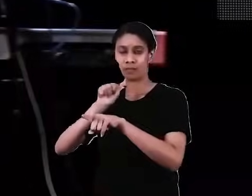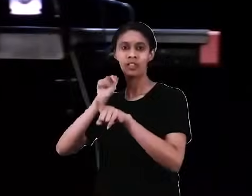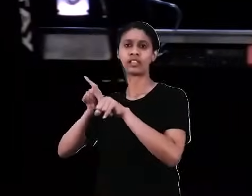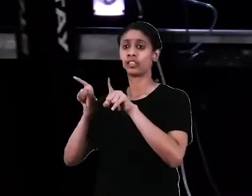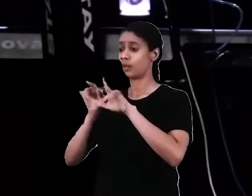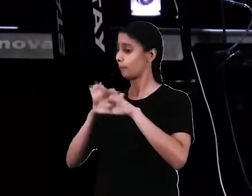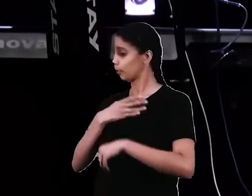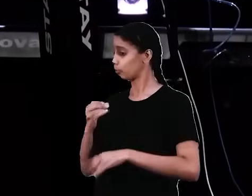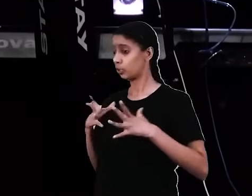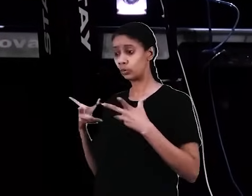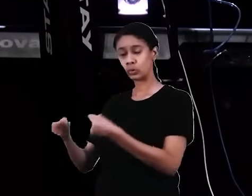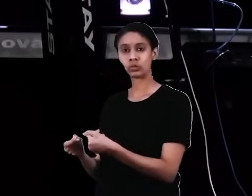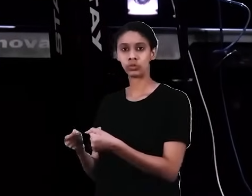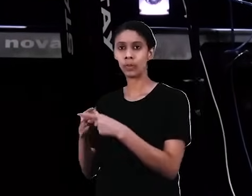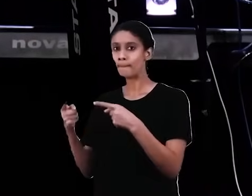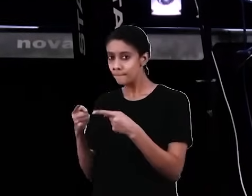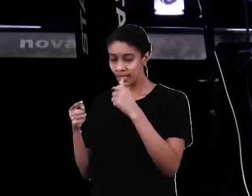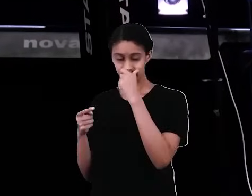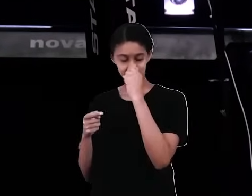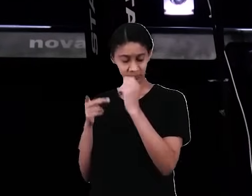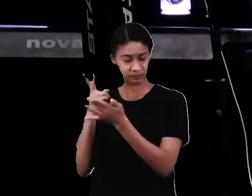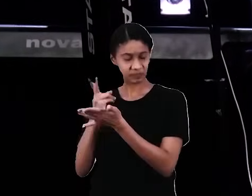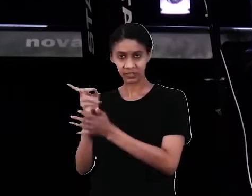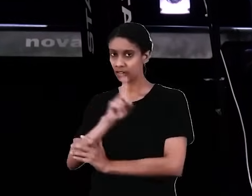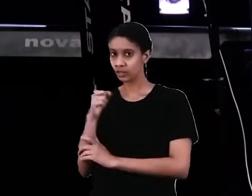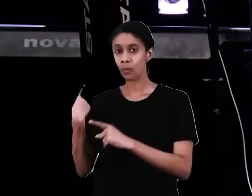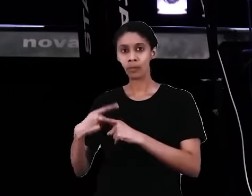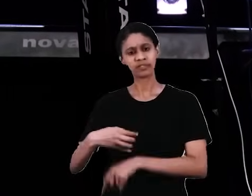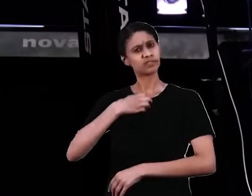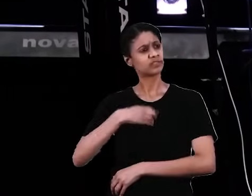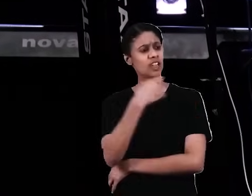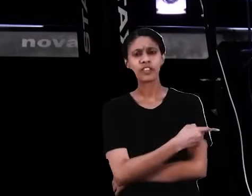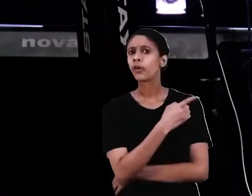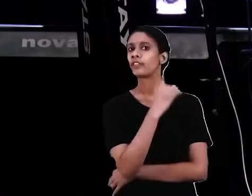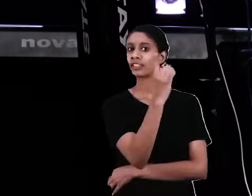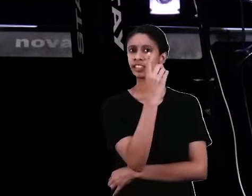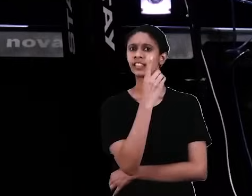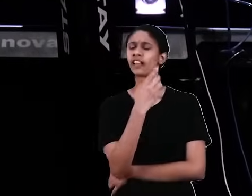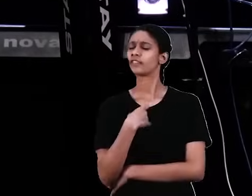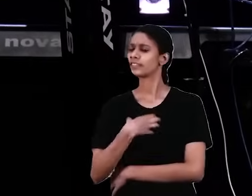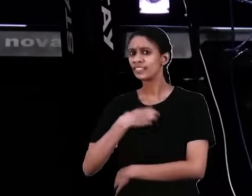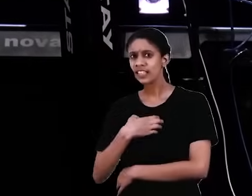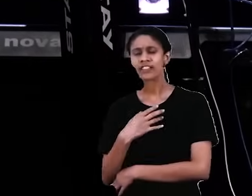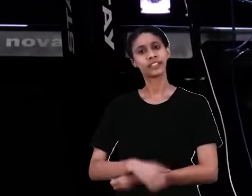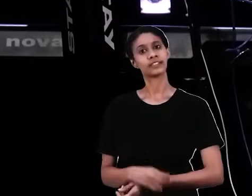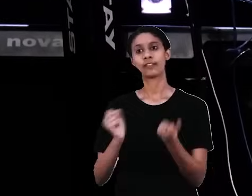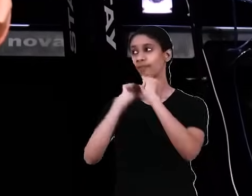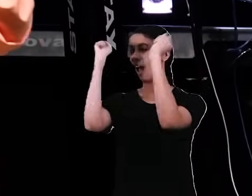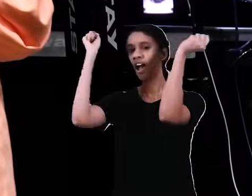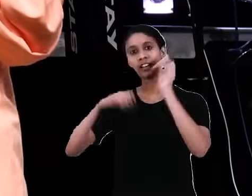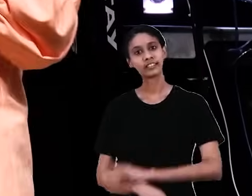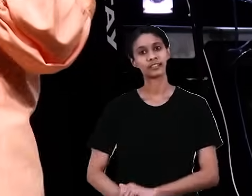E ele não ia sair impune, porque ele estava num ataque de ira. Davi estava histérico. Gente, para e pensa